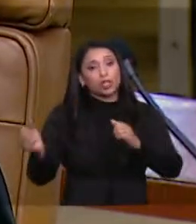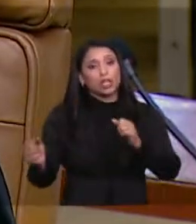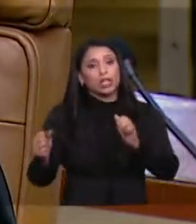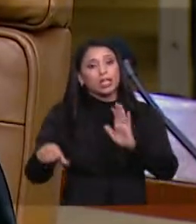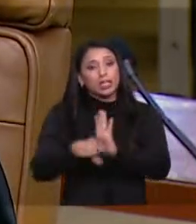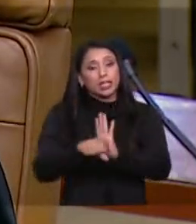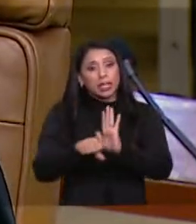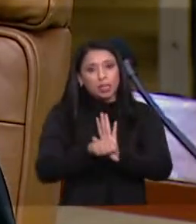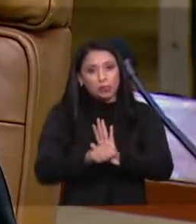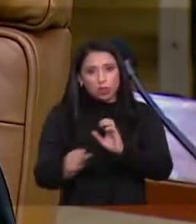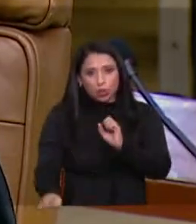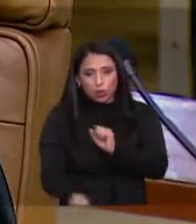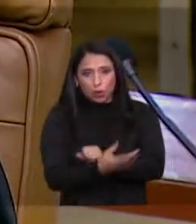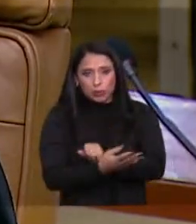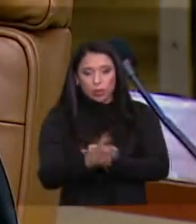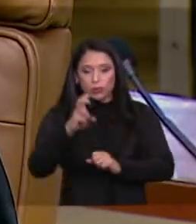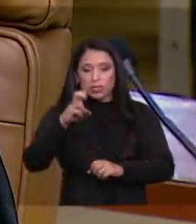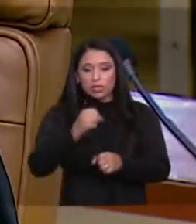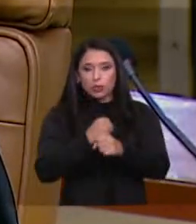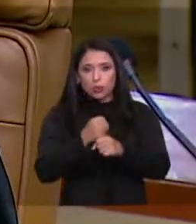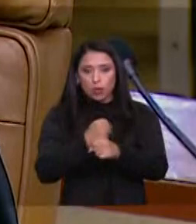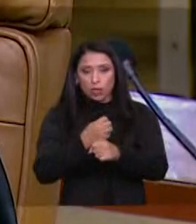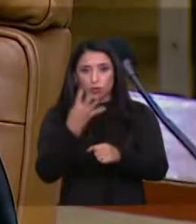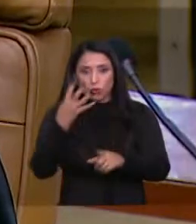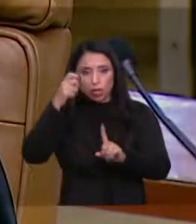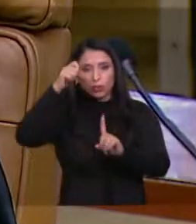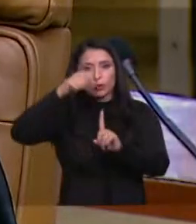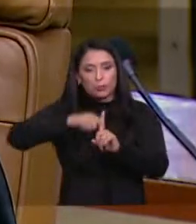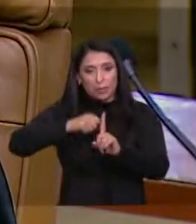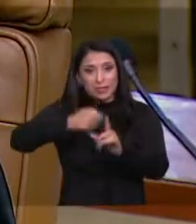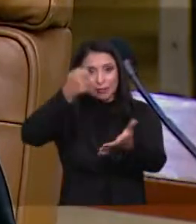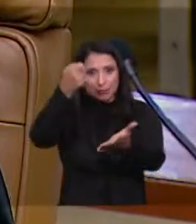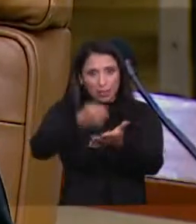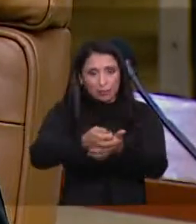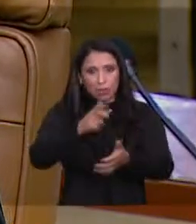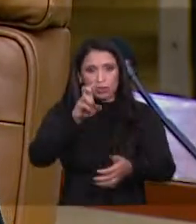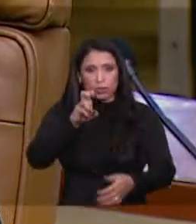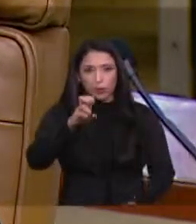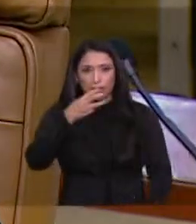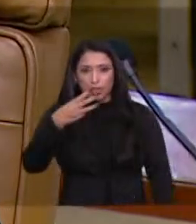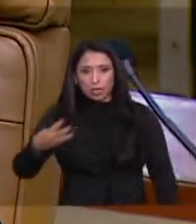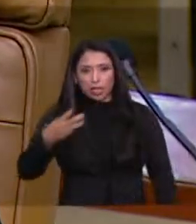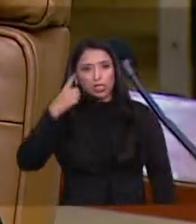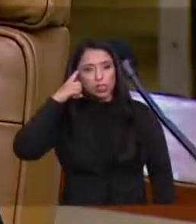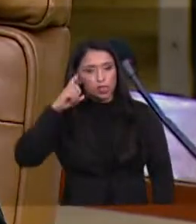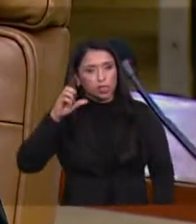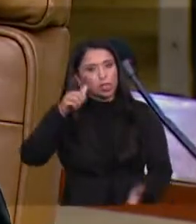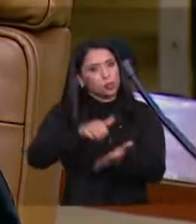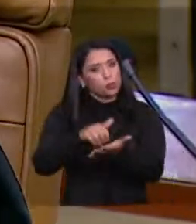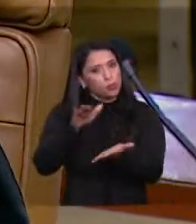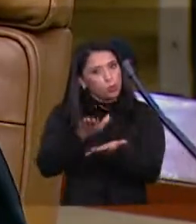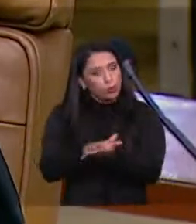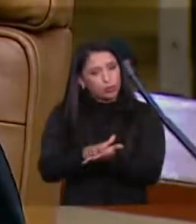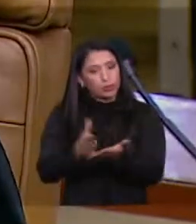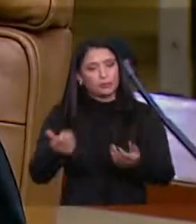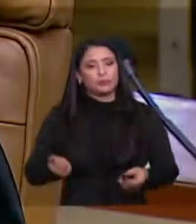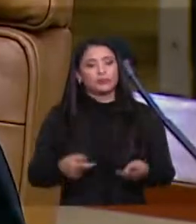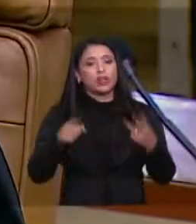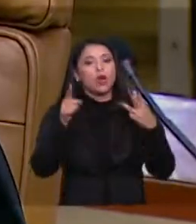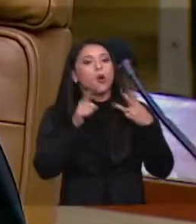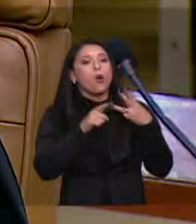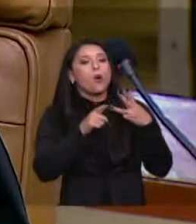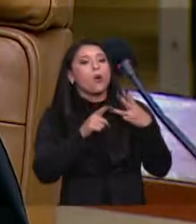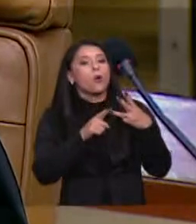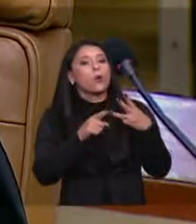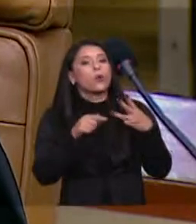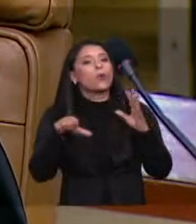em cinco anos quatro meses de reclusão e pagamentos 53 Dias multa quanto ao delito